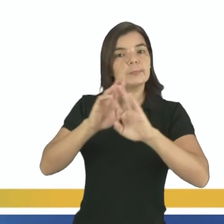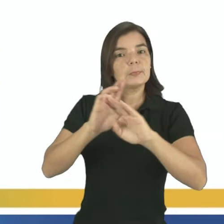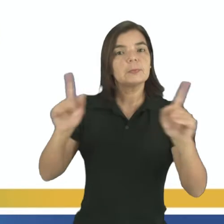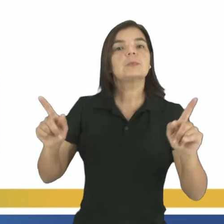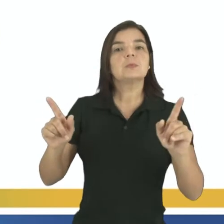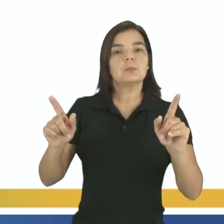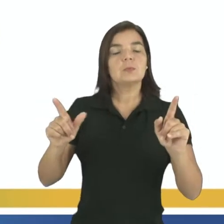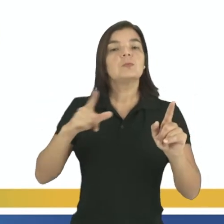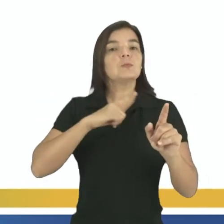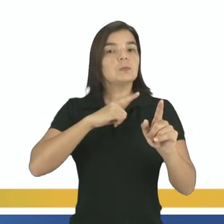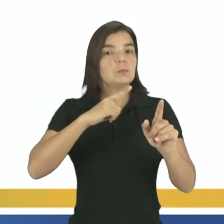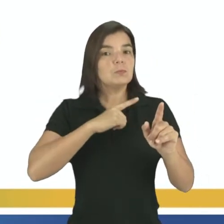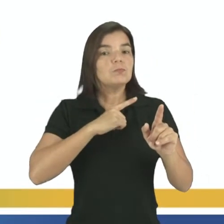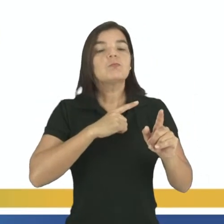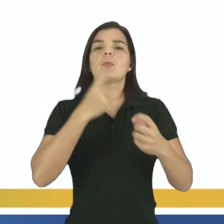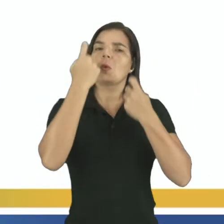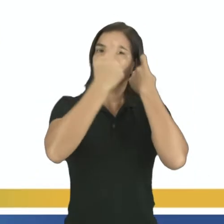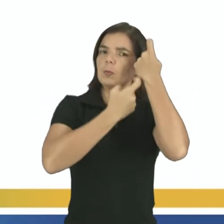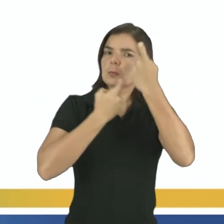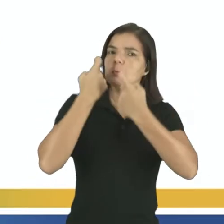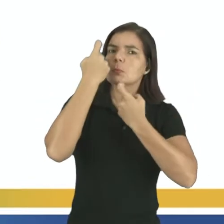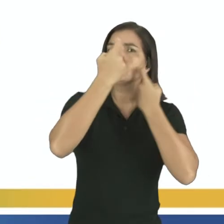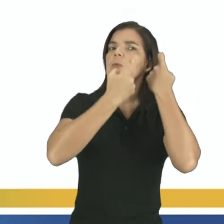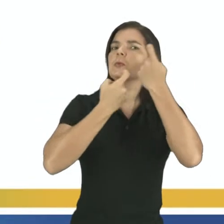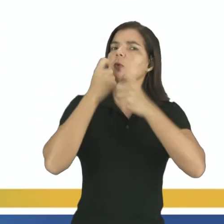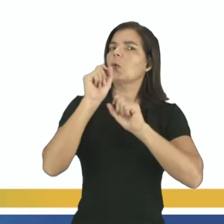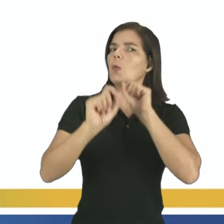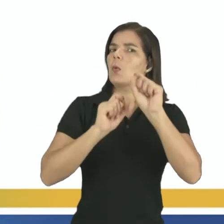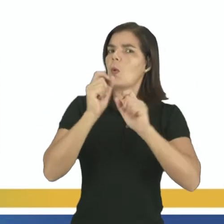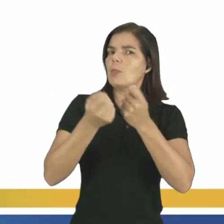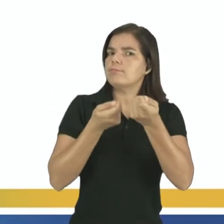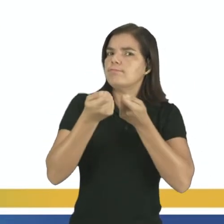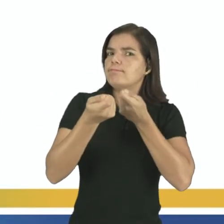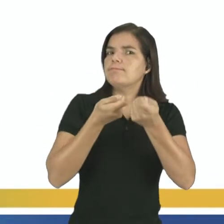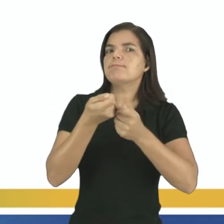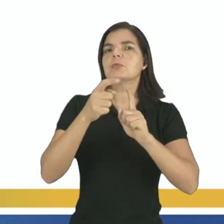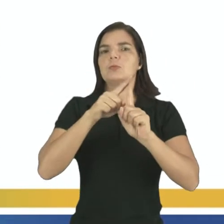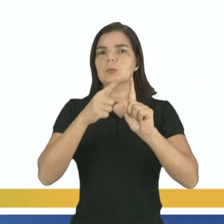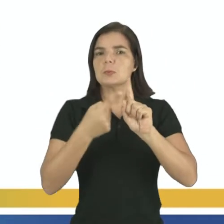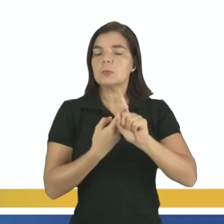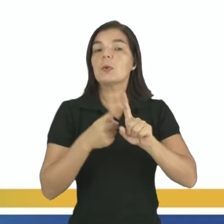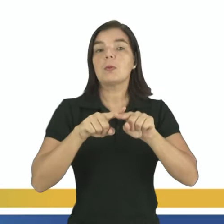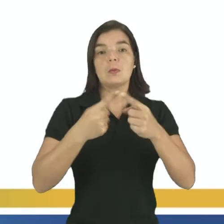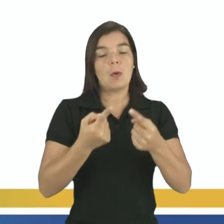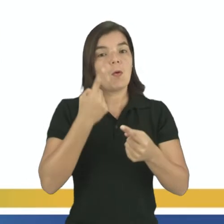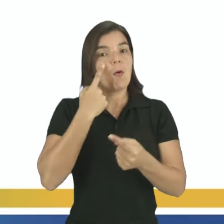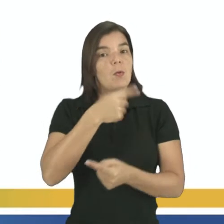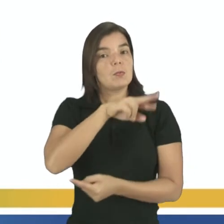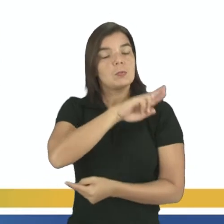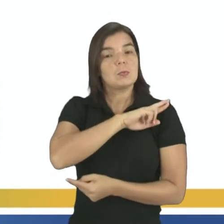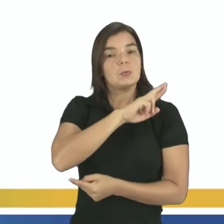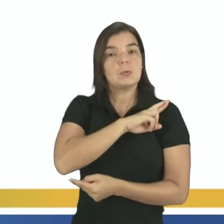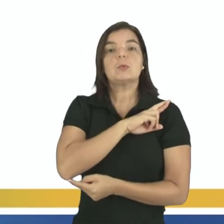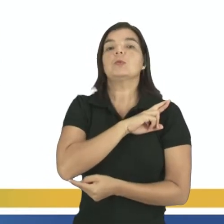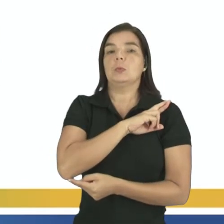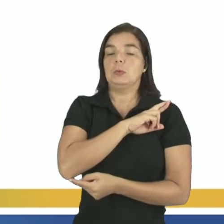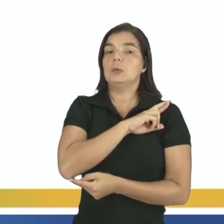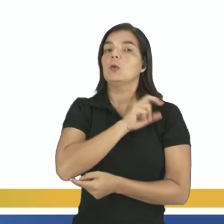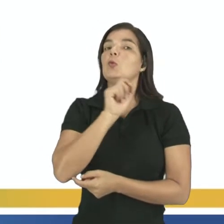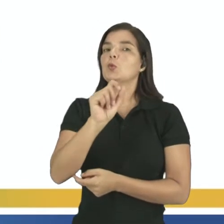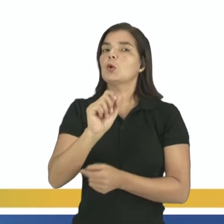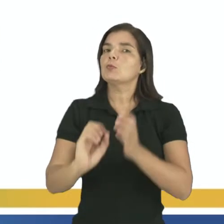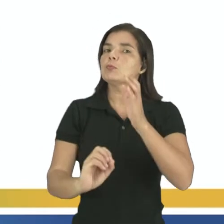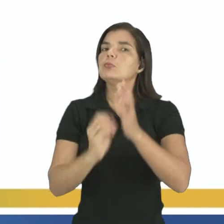diferente, começou a se ter uma preocupação com relação ao controle de natalidade. Então, essa responsabilidade, ela passa